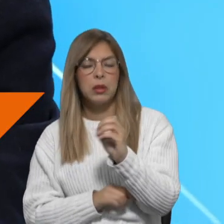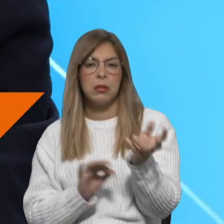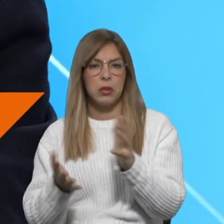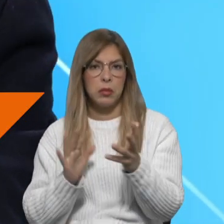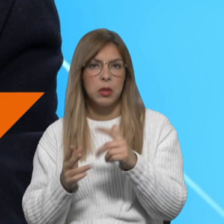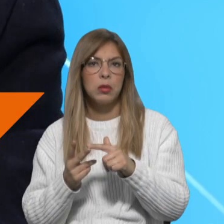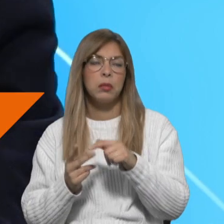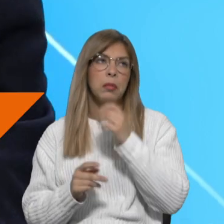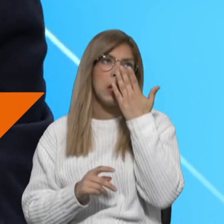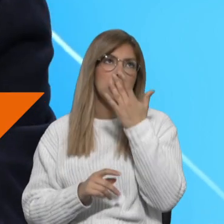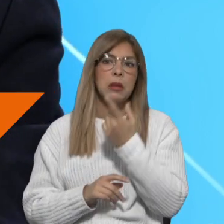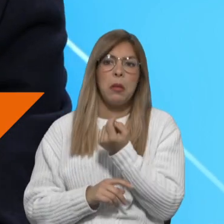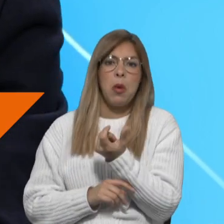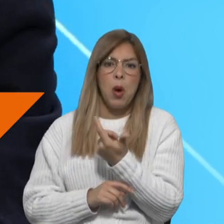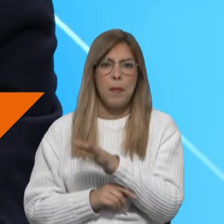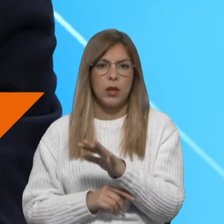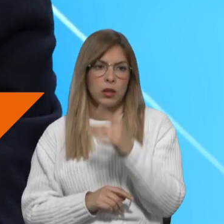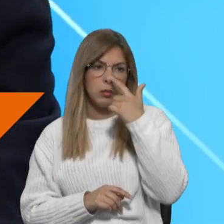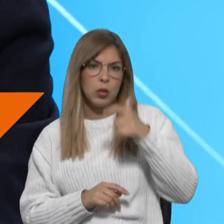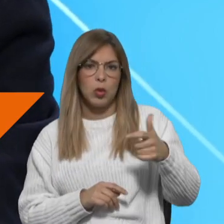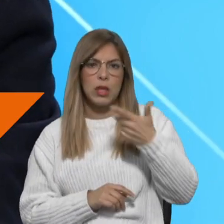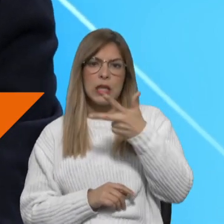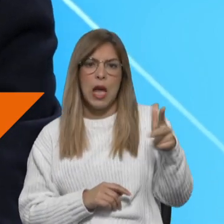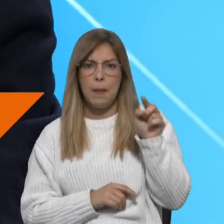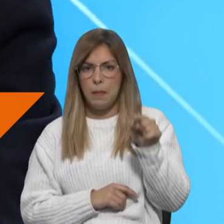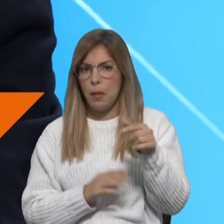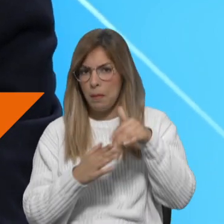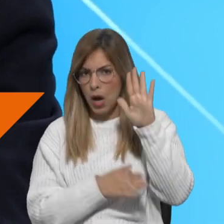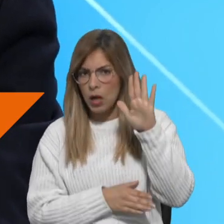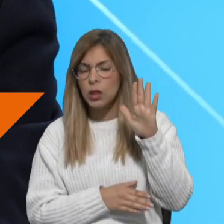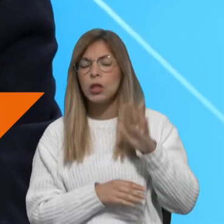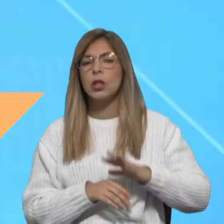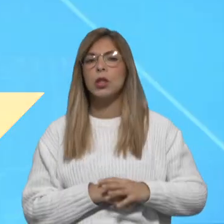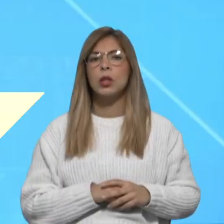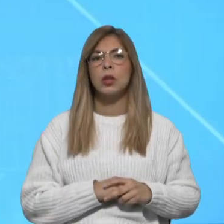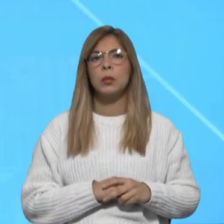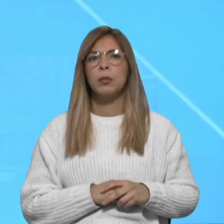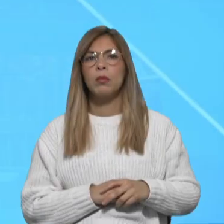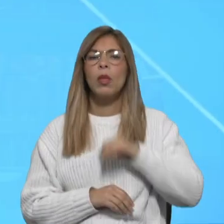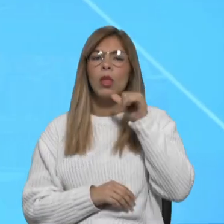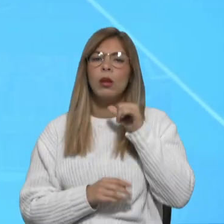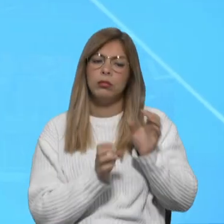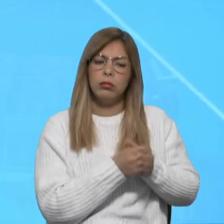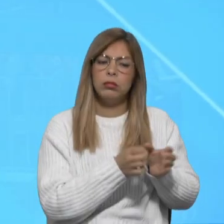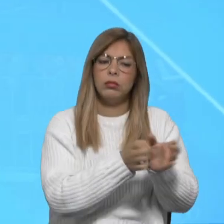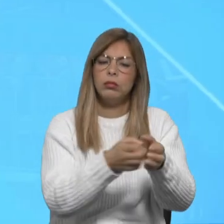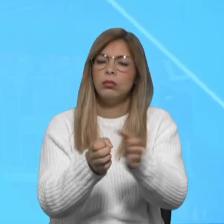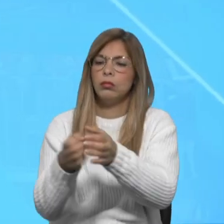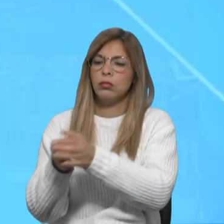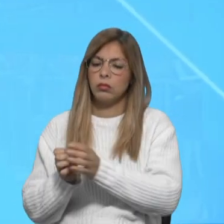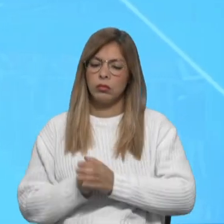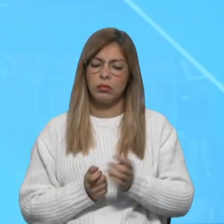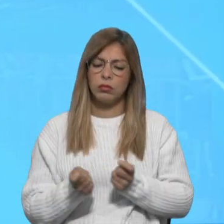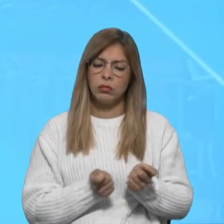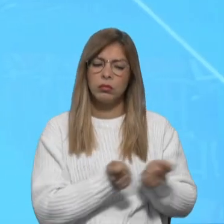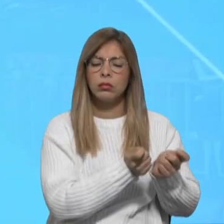pode parecer pouco, mas são cerca de 100 mil pessoas, ou mais de 100 mil pessoas. Portanto, em causa estão as várias organizações de leigos